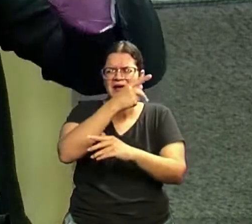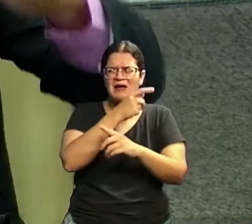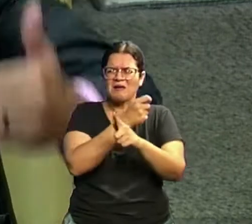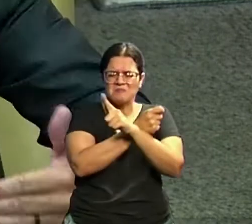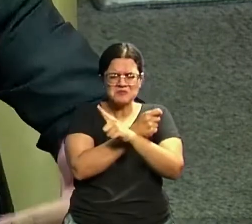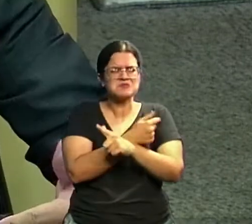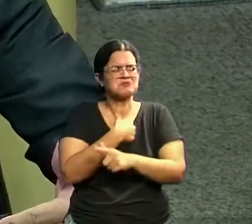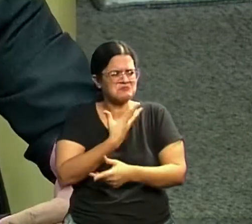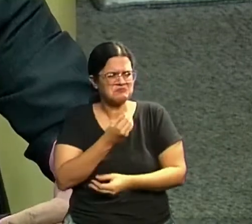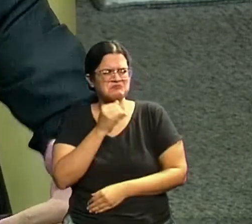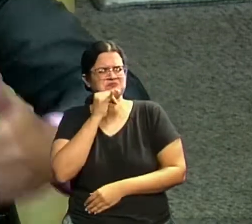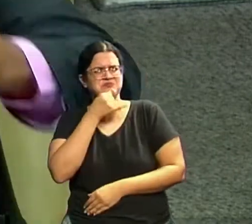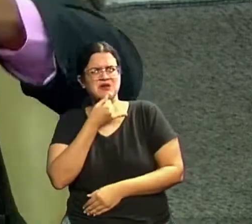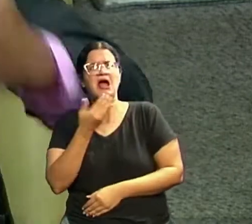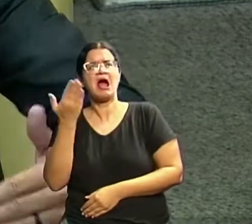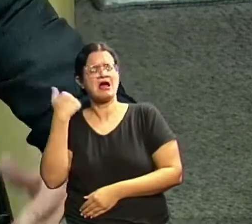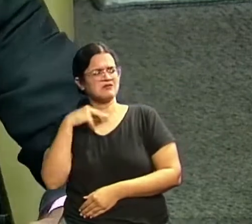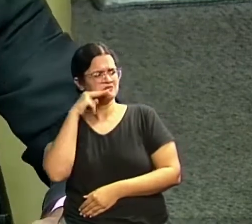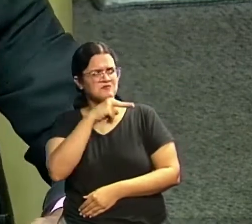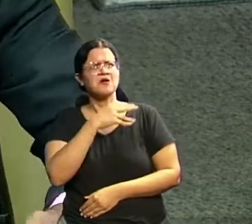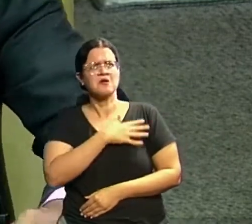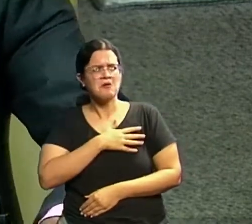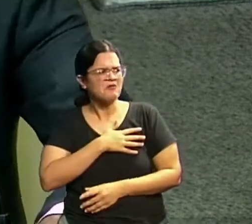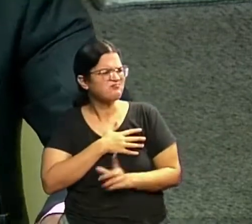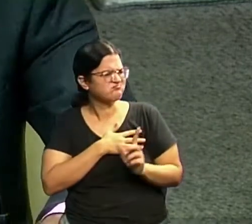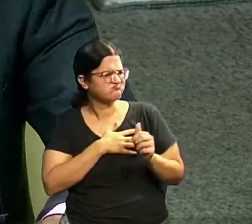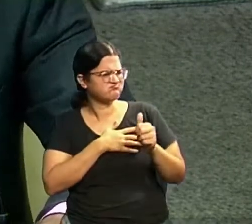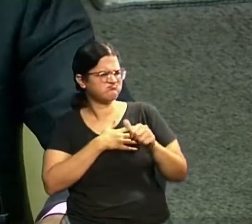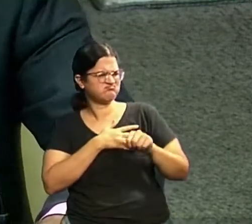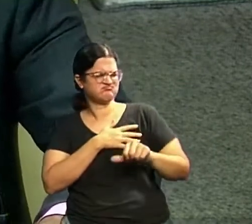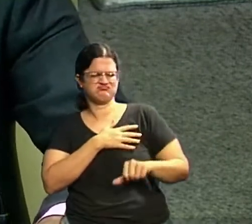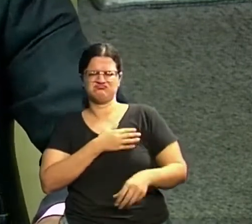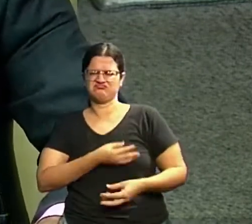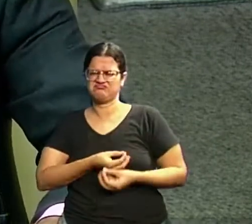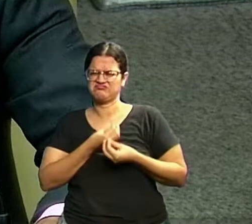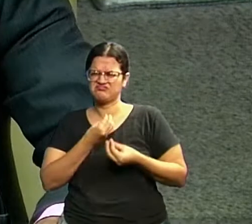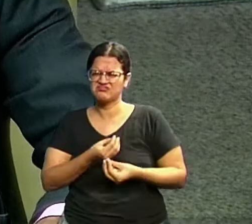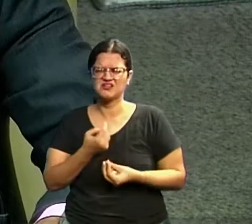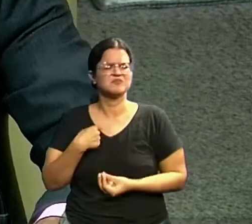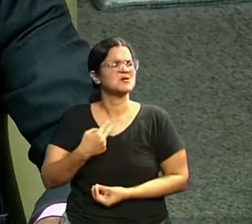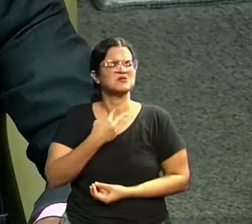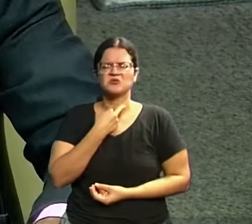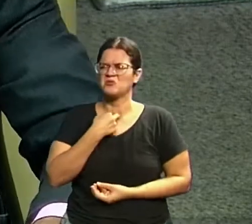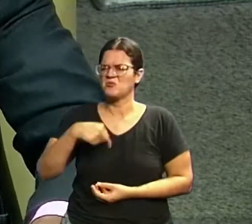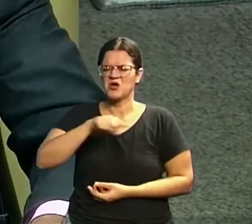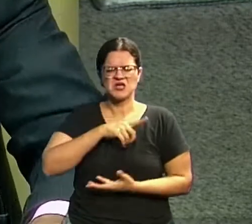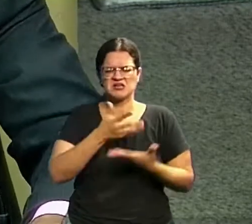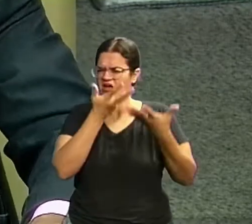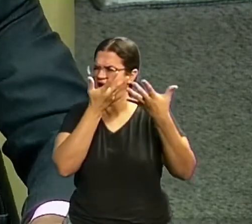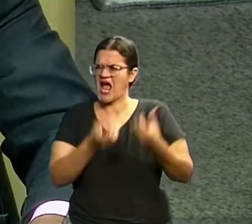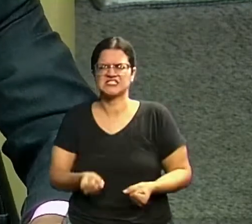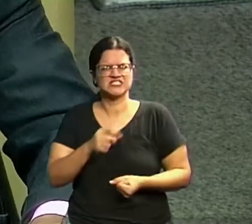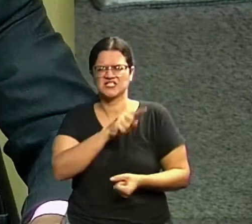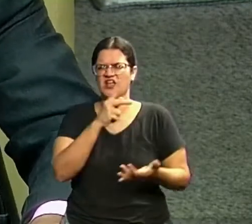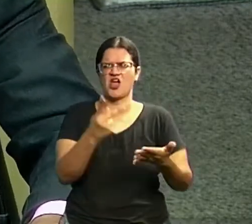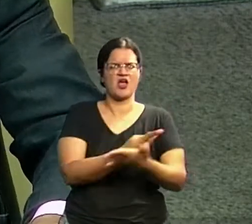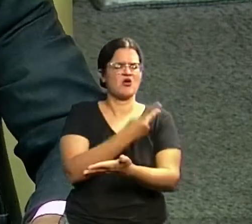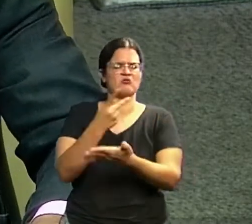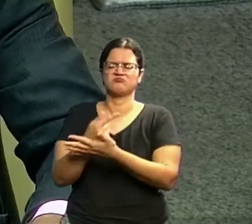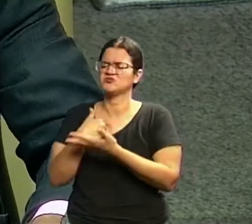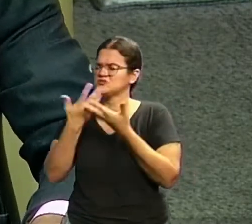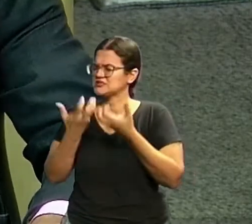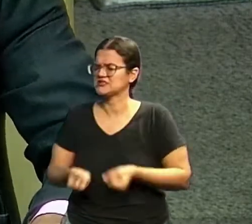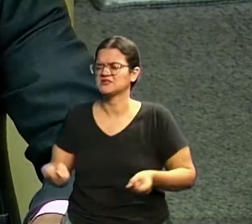me decepciona, eu tinha uma imagem melhor dele. Mas é preciso a gente não ter tolerância com essa